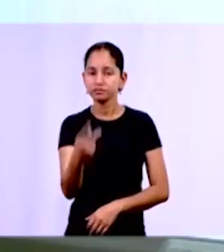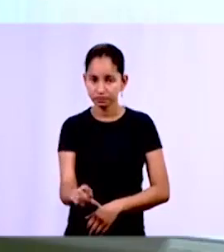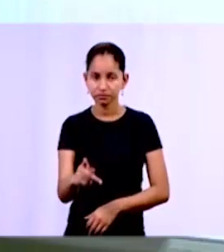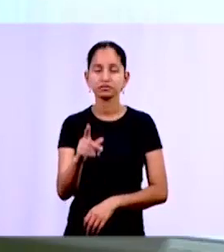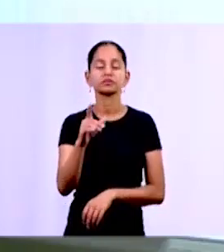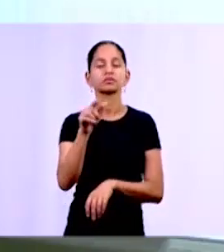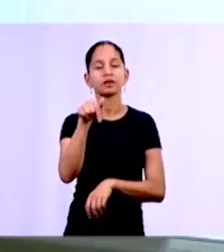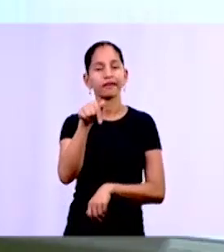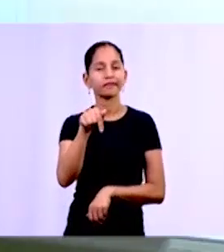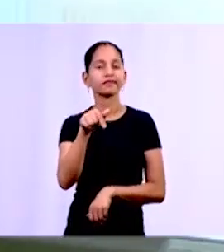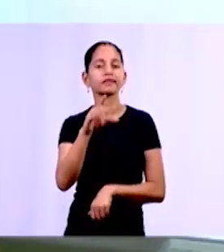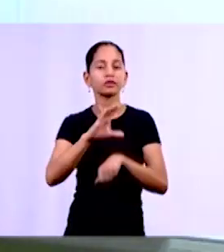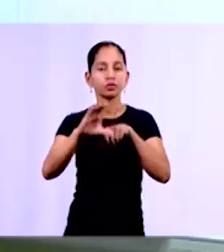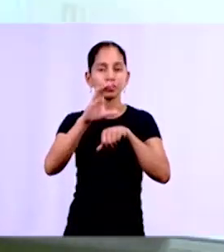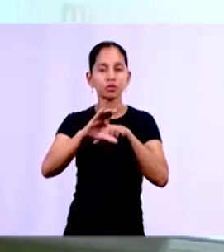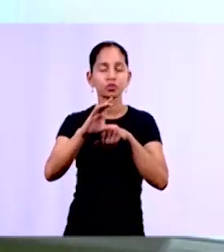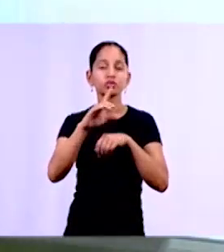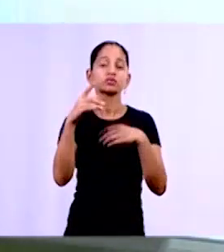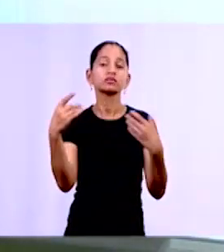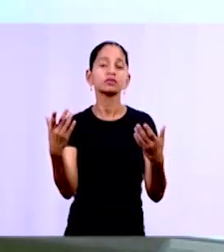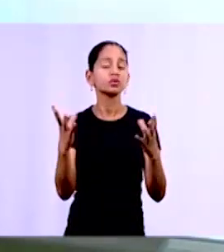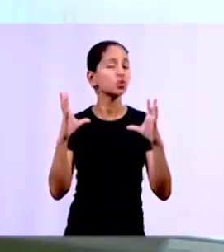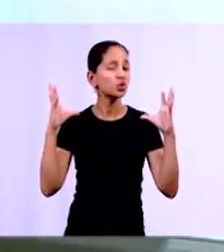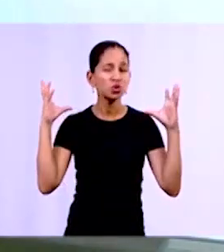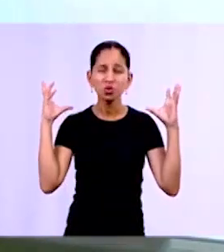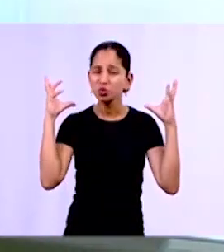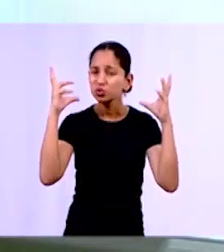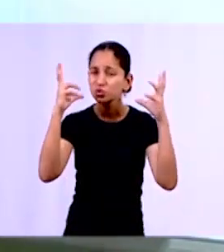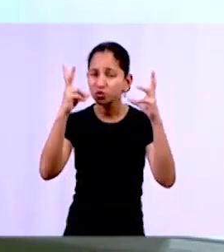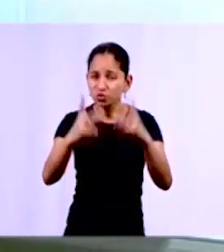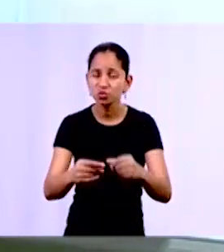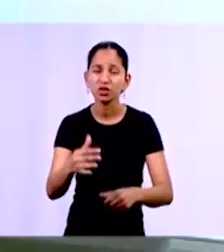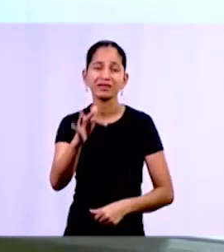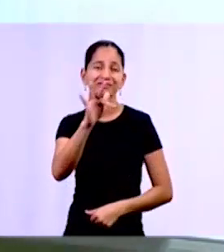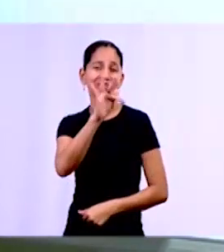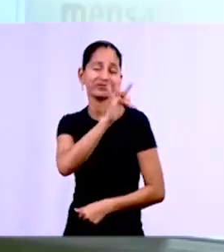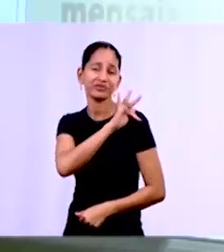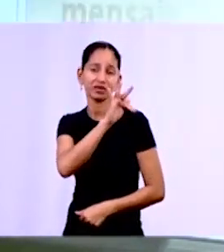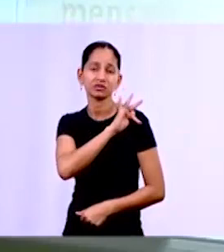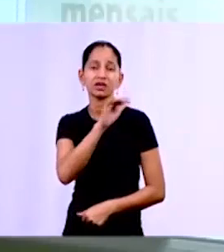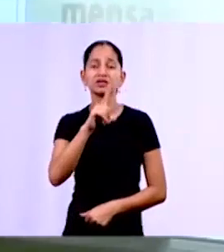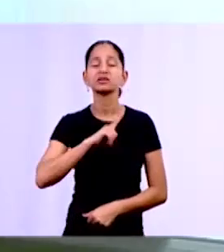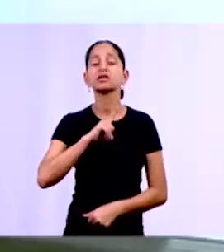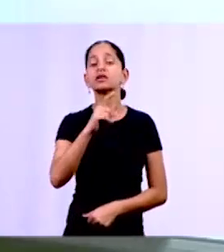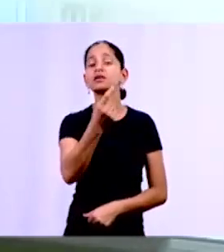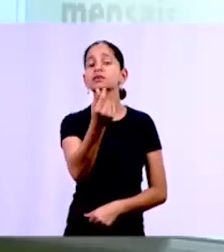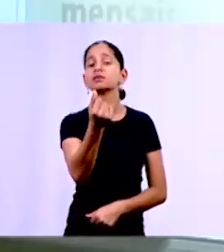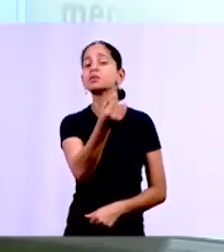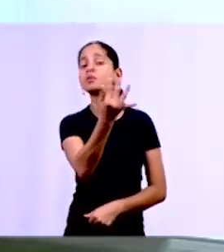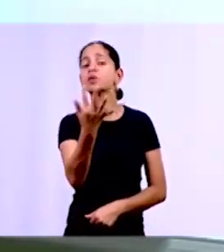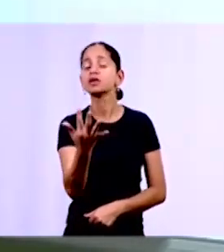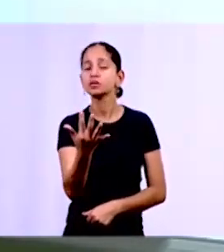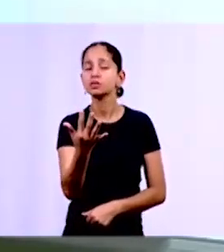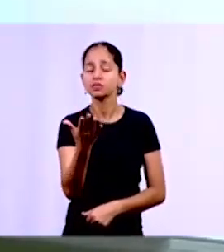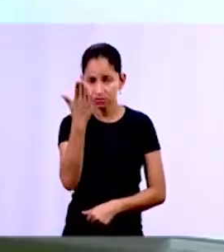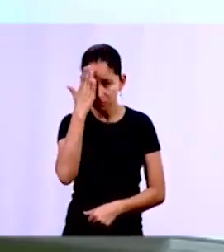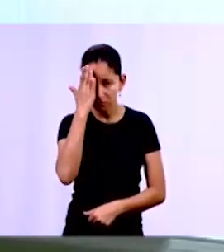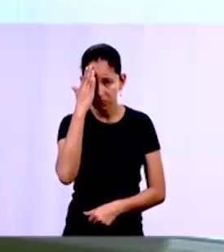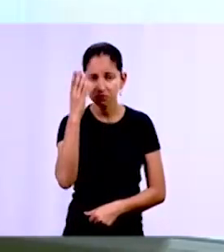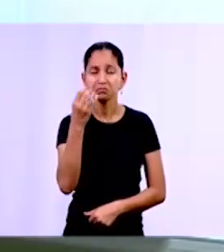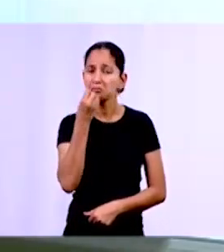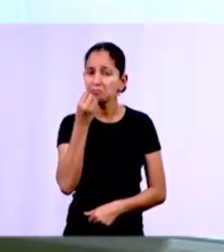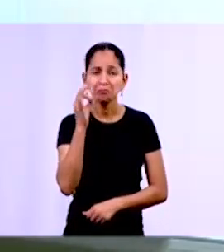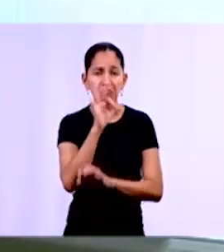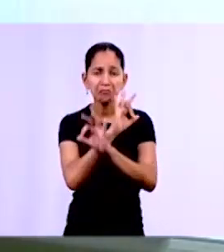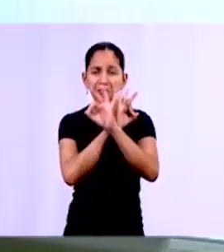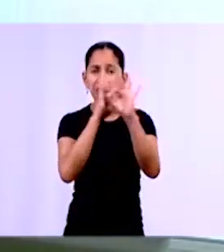computação. A página da faculdade é armazenada num servidor que custa, um servidor de alta disponibilidade, muito bom, que custa